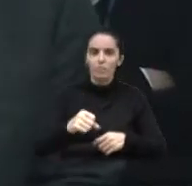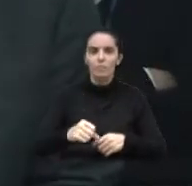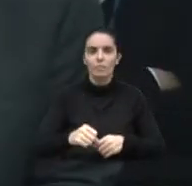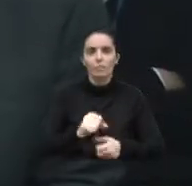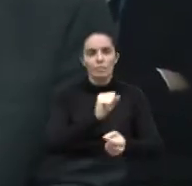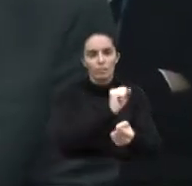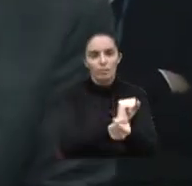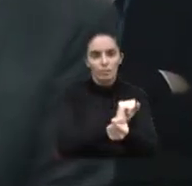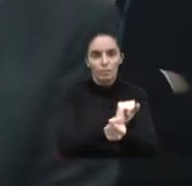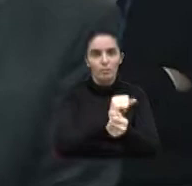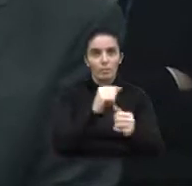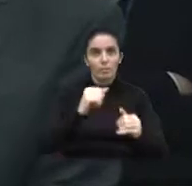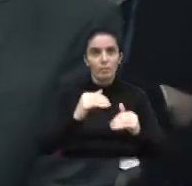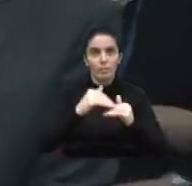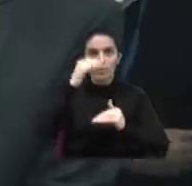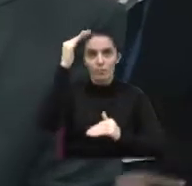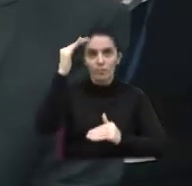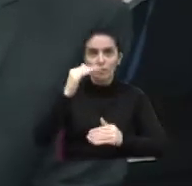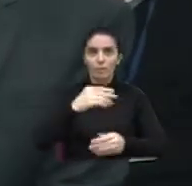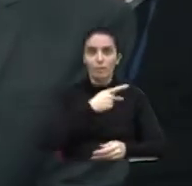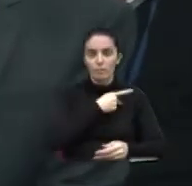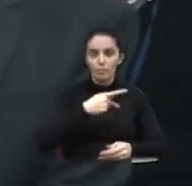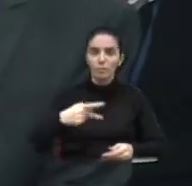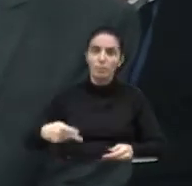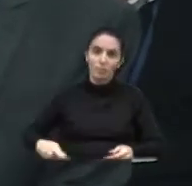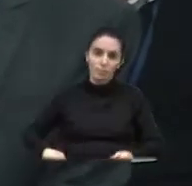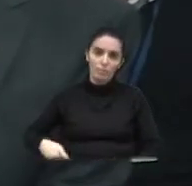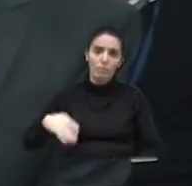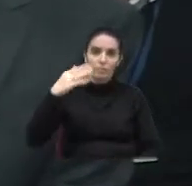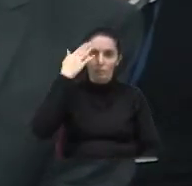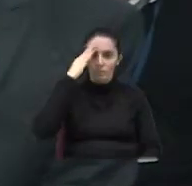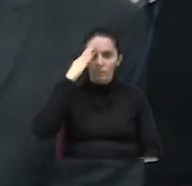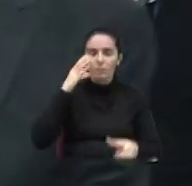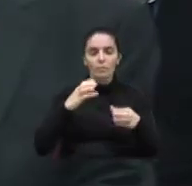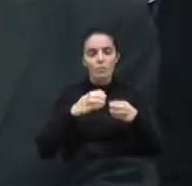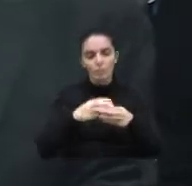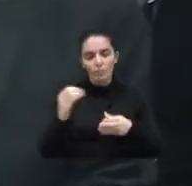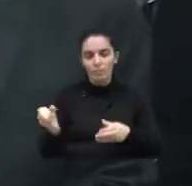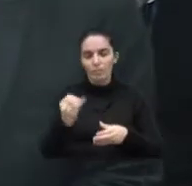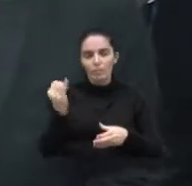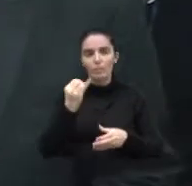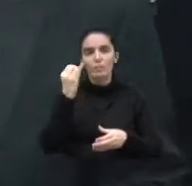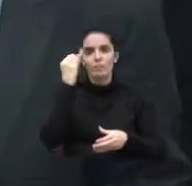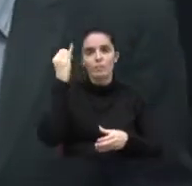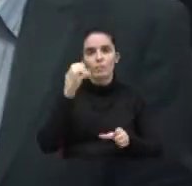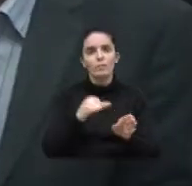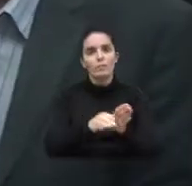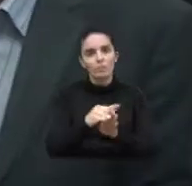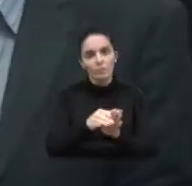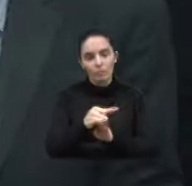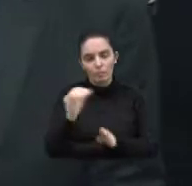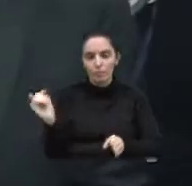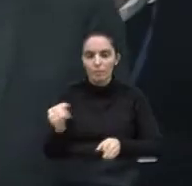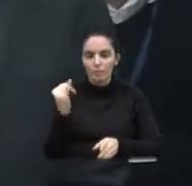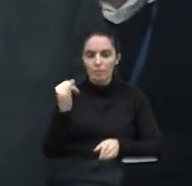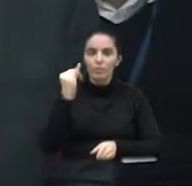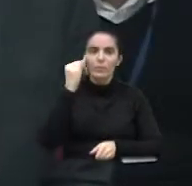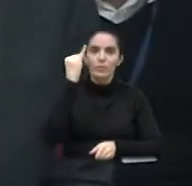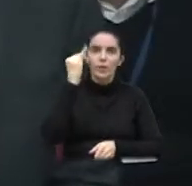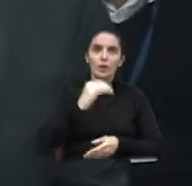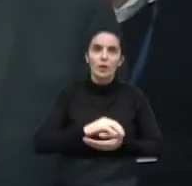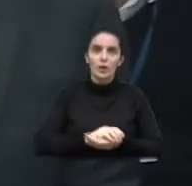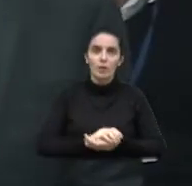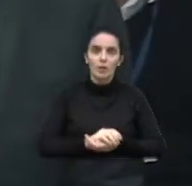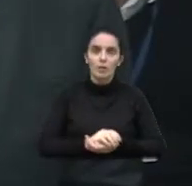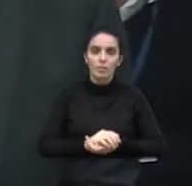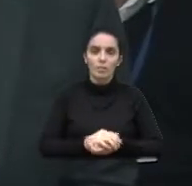tudo. Mas tudo bem, senhor presidente, eu entendi. Eu acho que a comissão é importante, o conselho é importante. Quem quer fazer parte